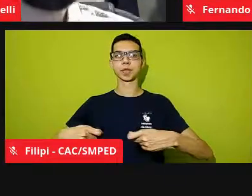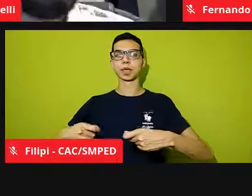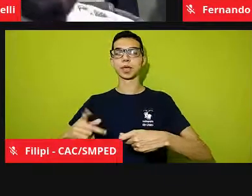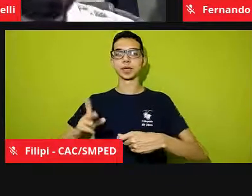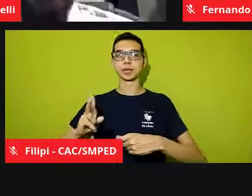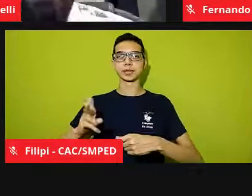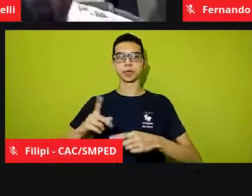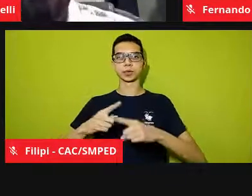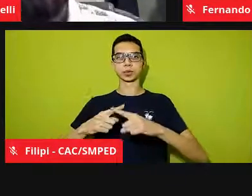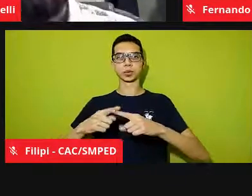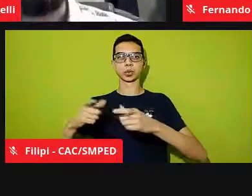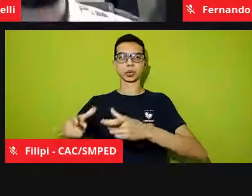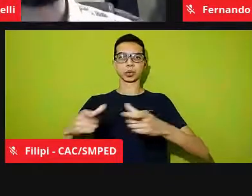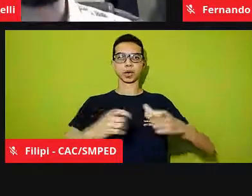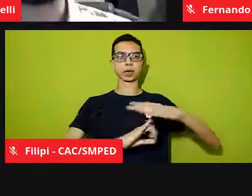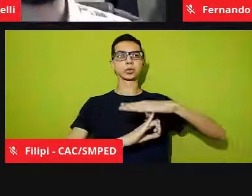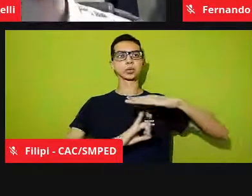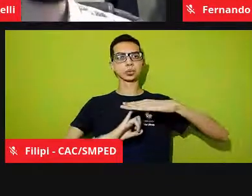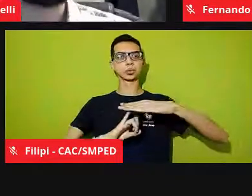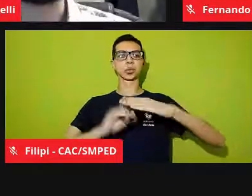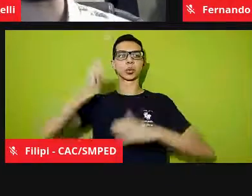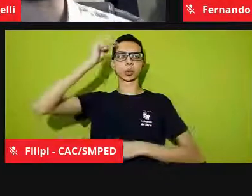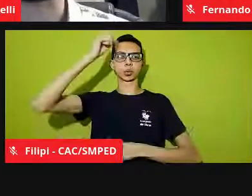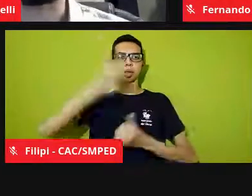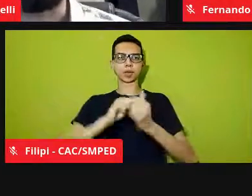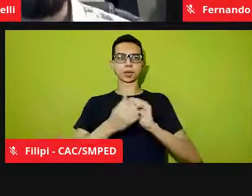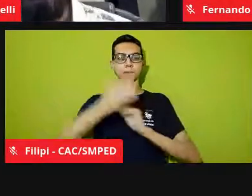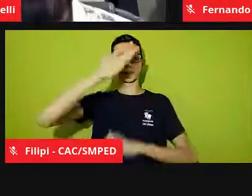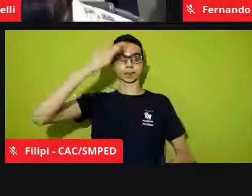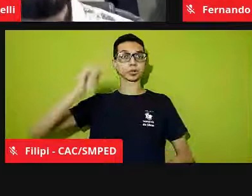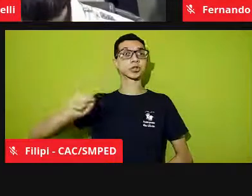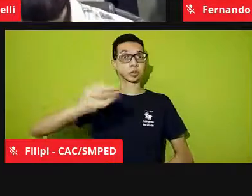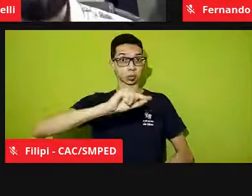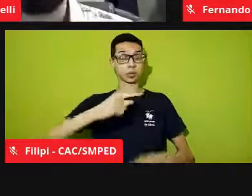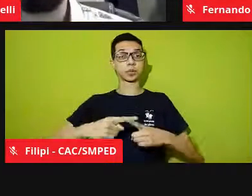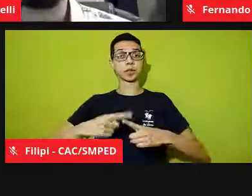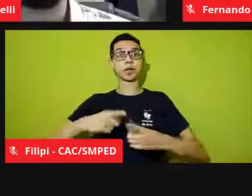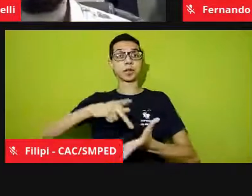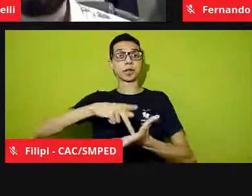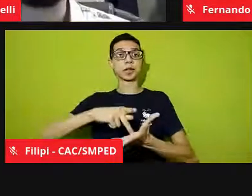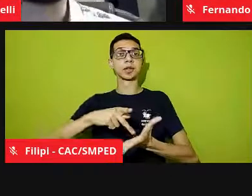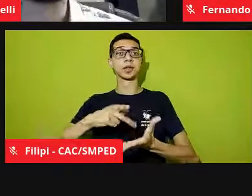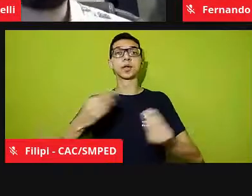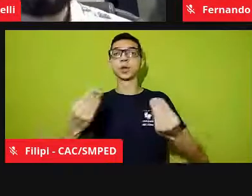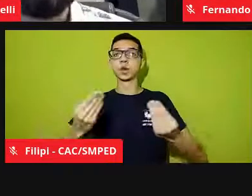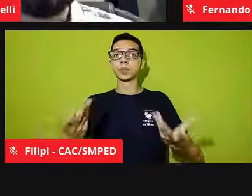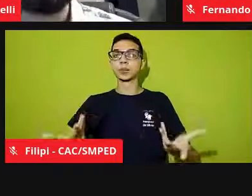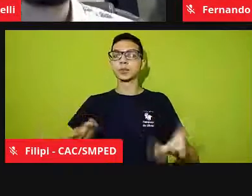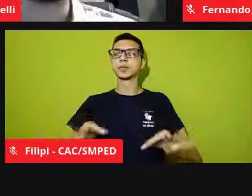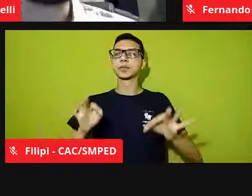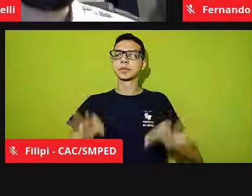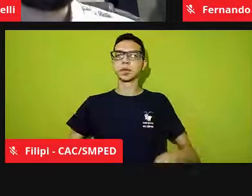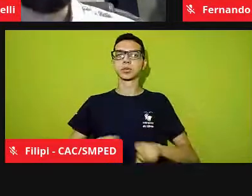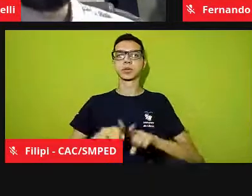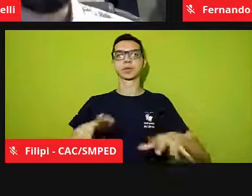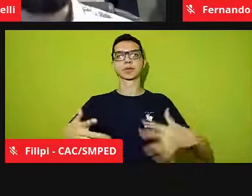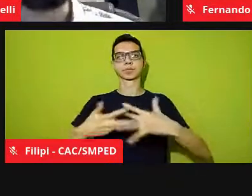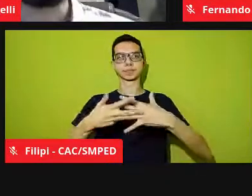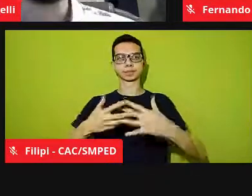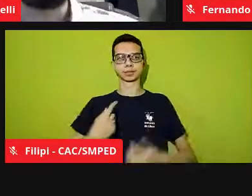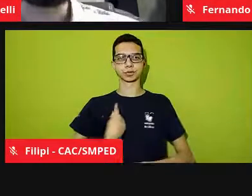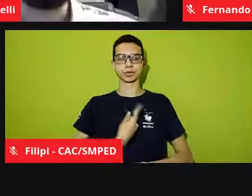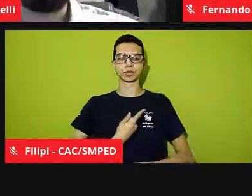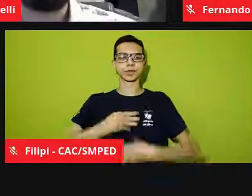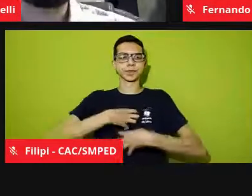culturais se adaptem a essas pessoas, mais uma vez, porque essa é a forma correta e cidadã da gente se